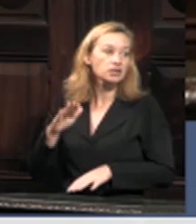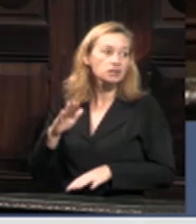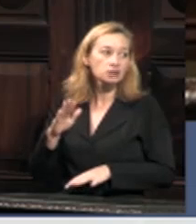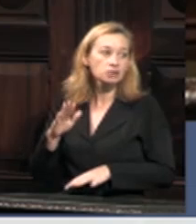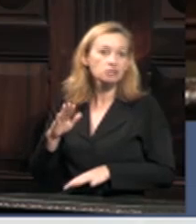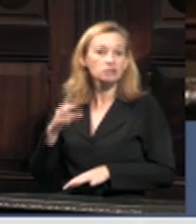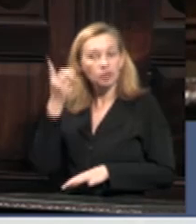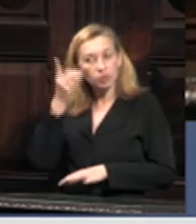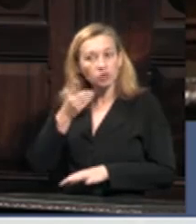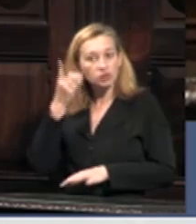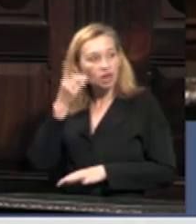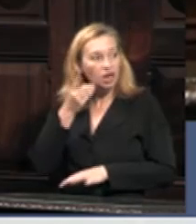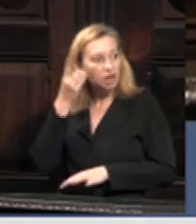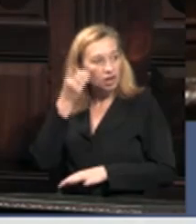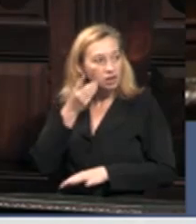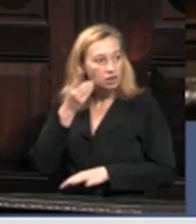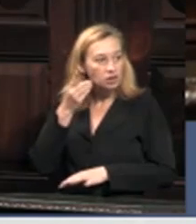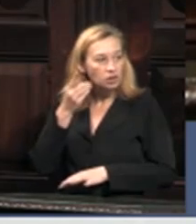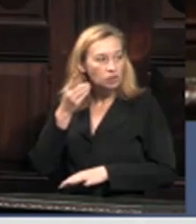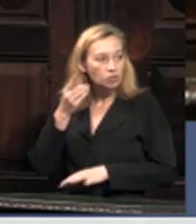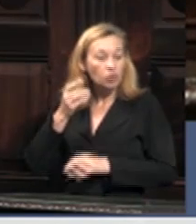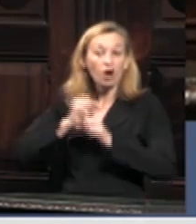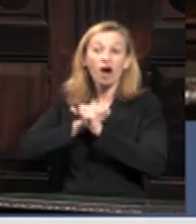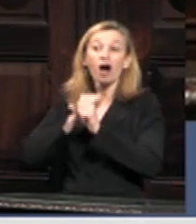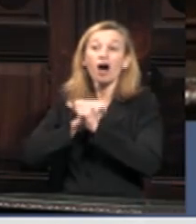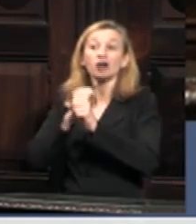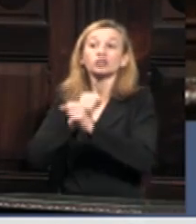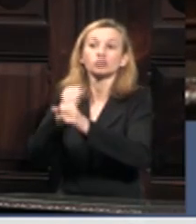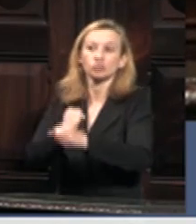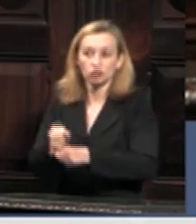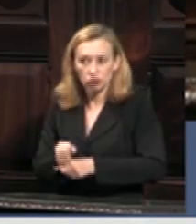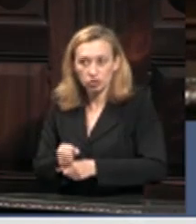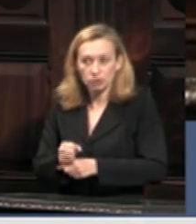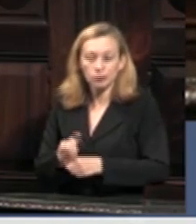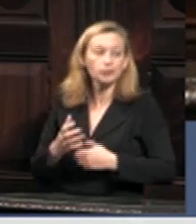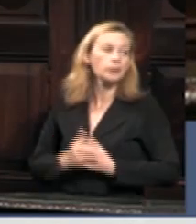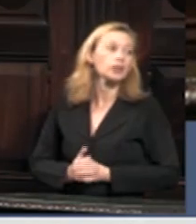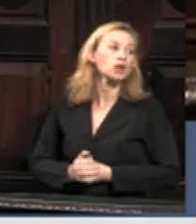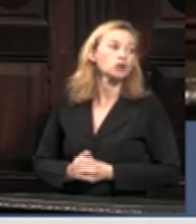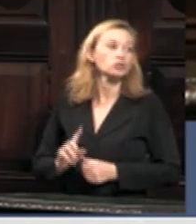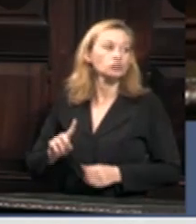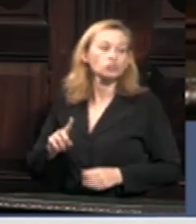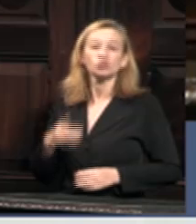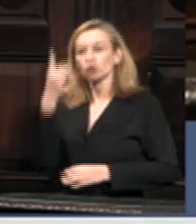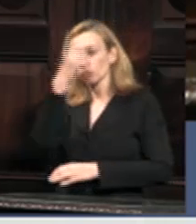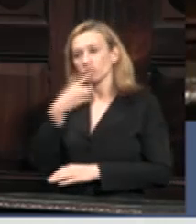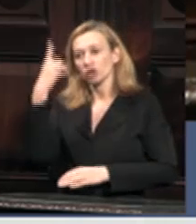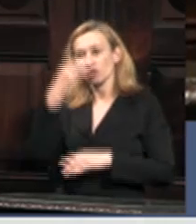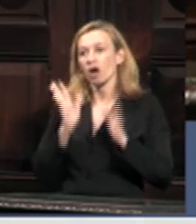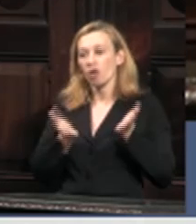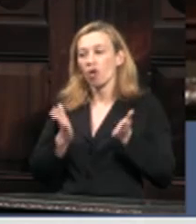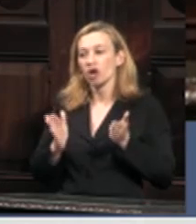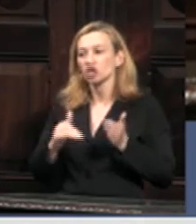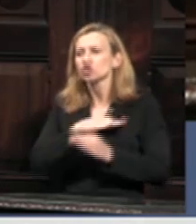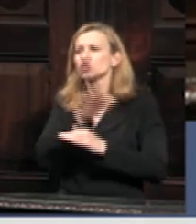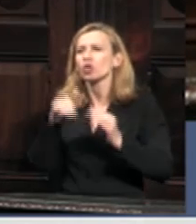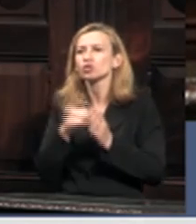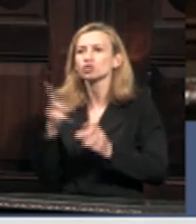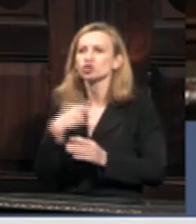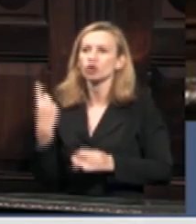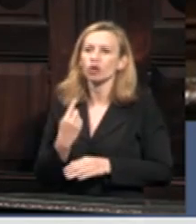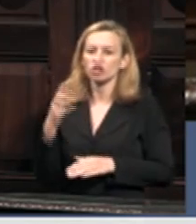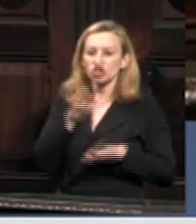deputado, por uma geração inteira. No próximo domingo, todos nós somos chamados